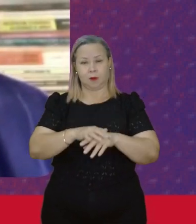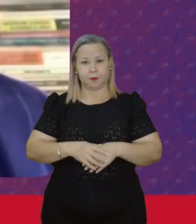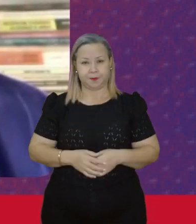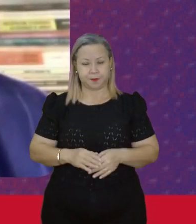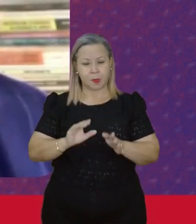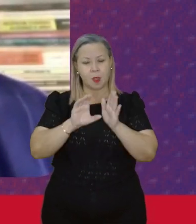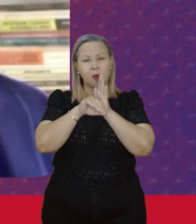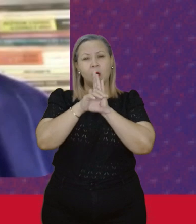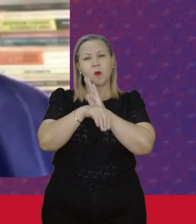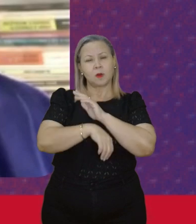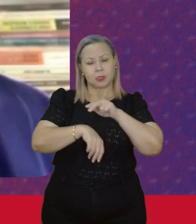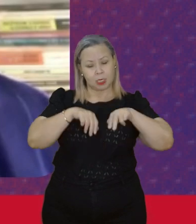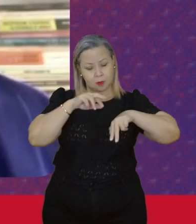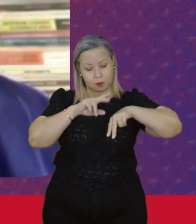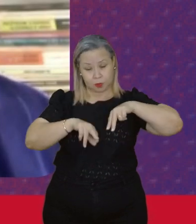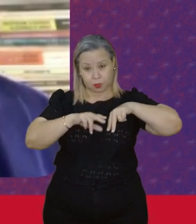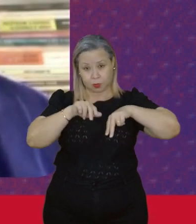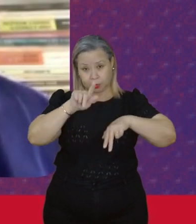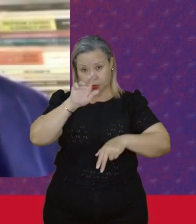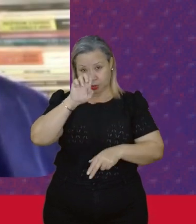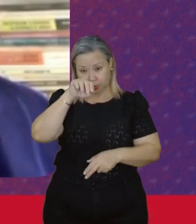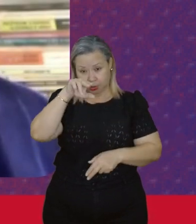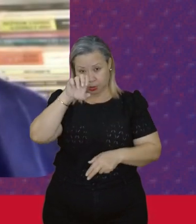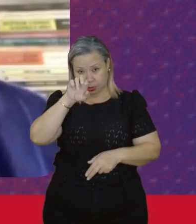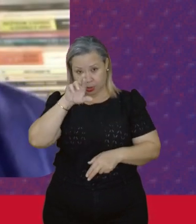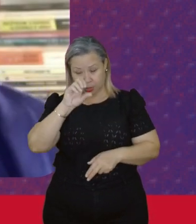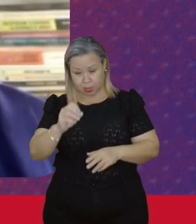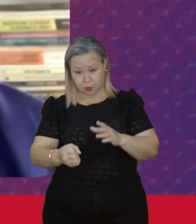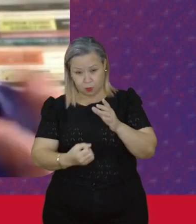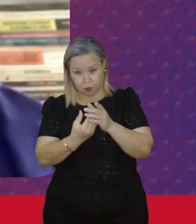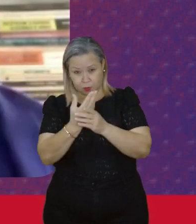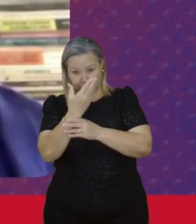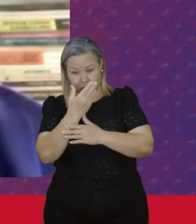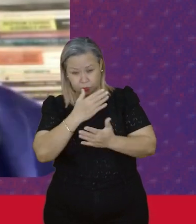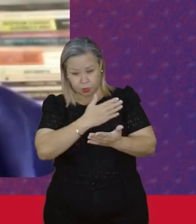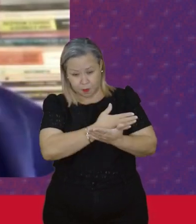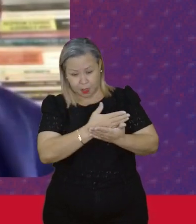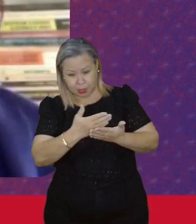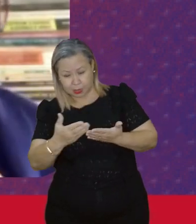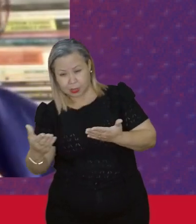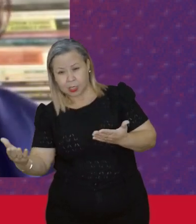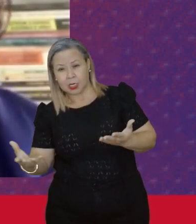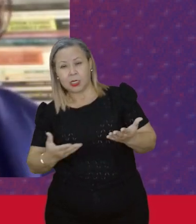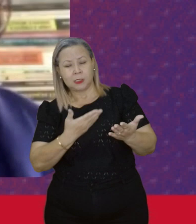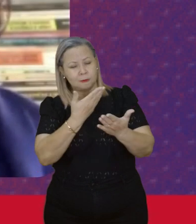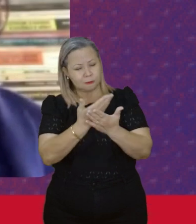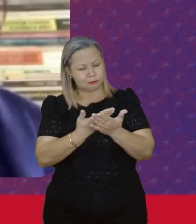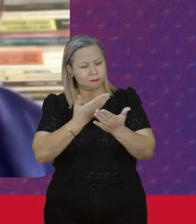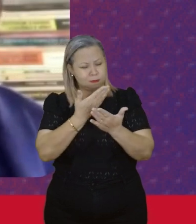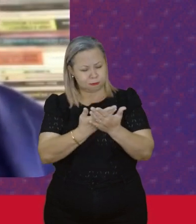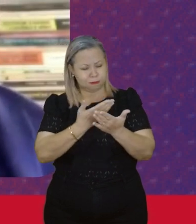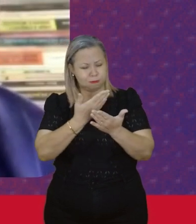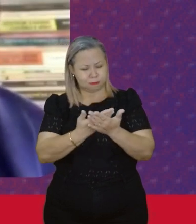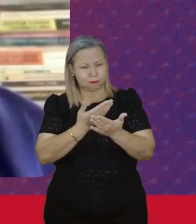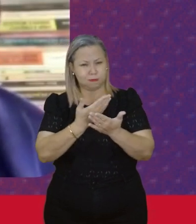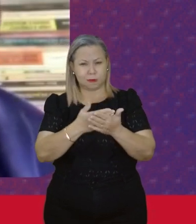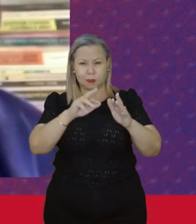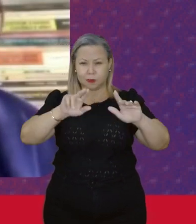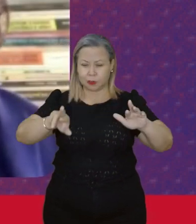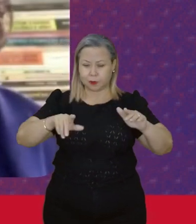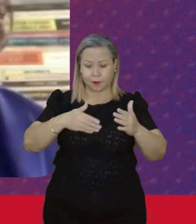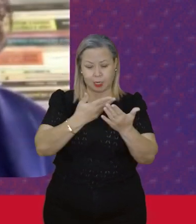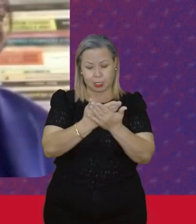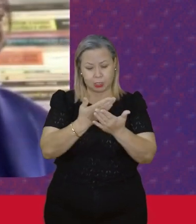conceito de gênero, quando surge, a partir de muitos estudos, de diferentes estudos em nível internacional e